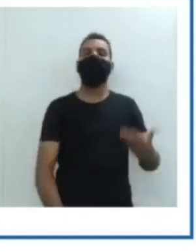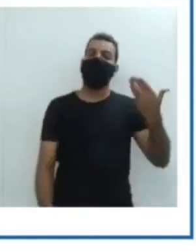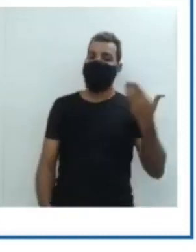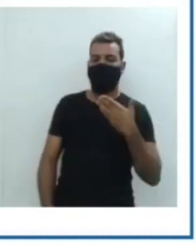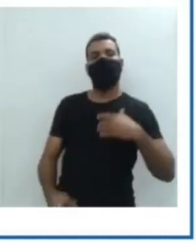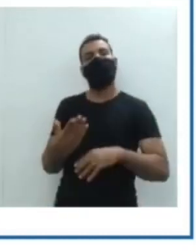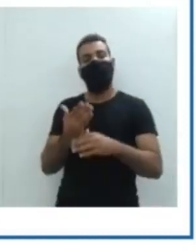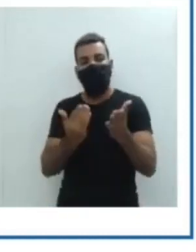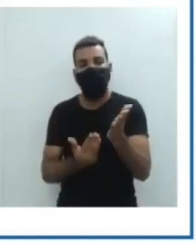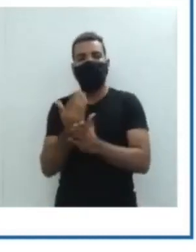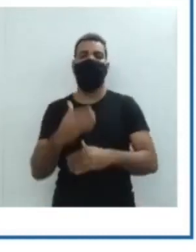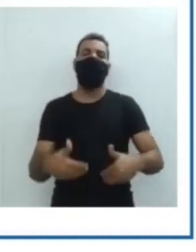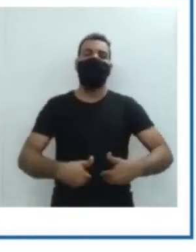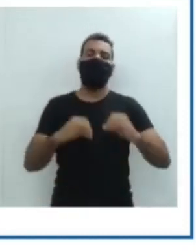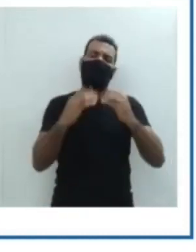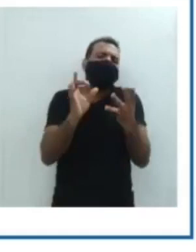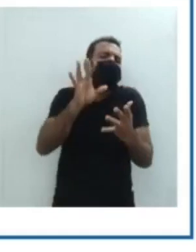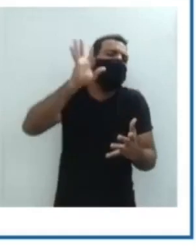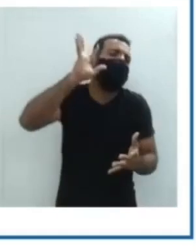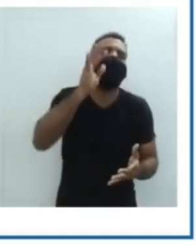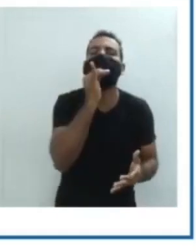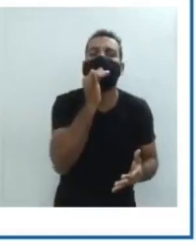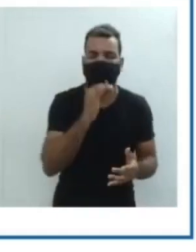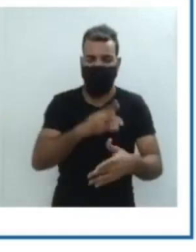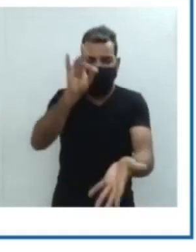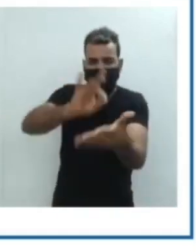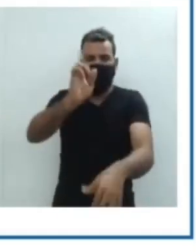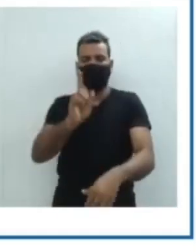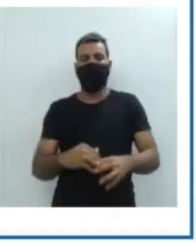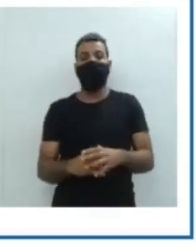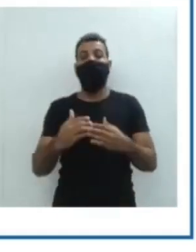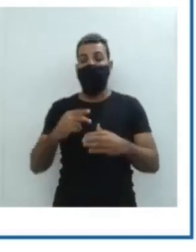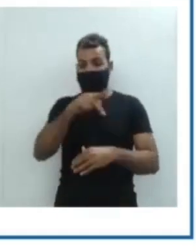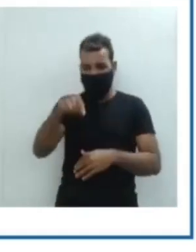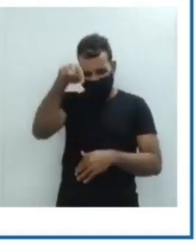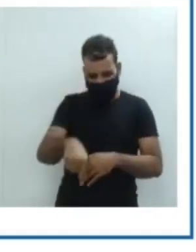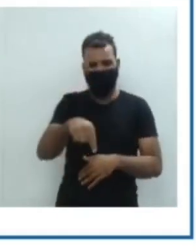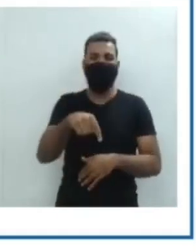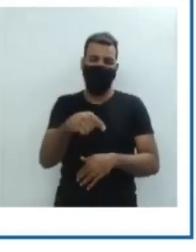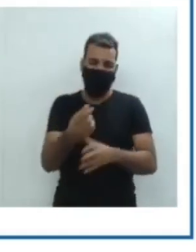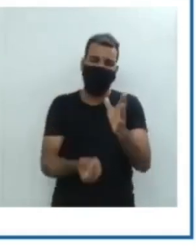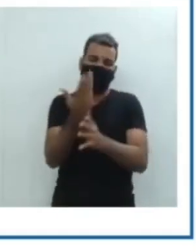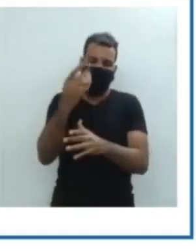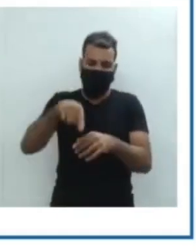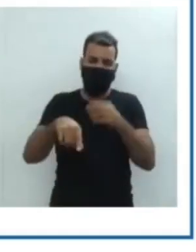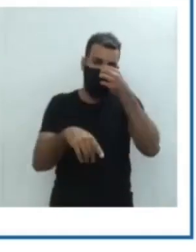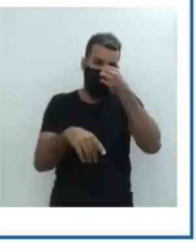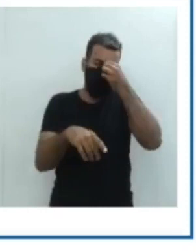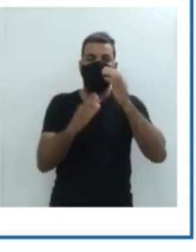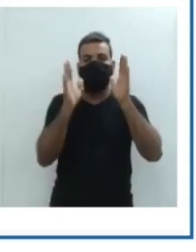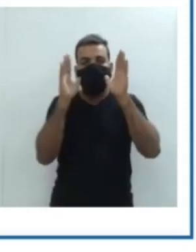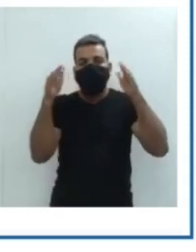Fome Zero essa aplicação ela foi uma aplicação desenvolvida pelos professores da etepac de fins